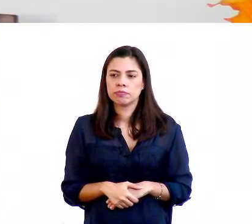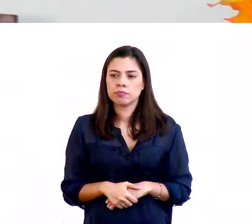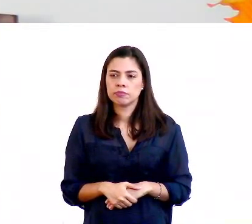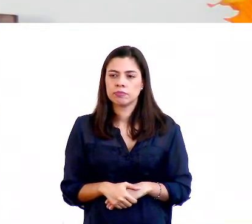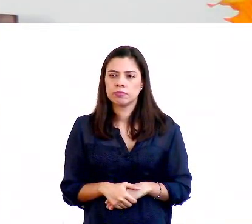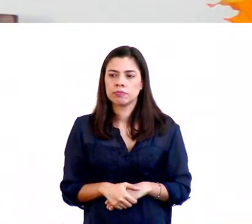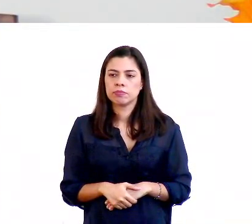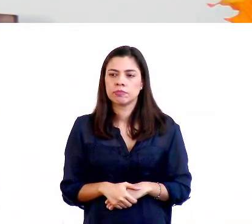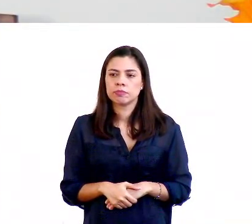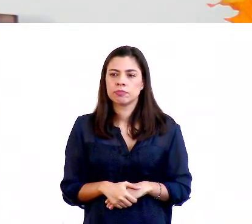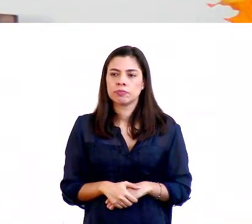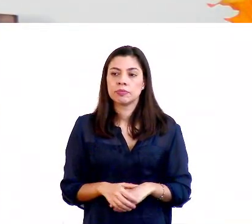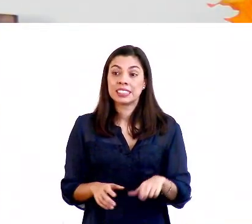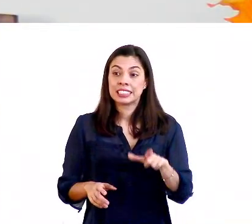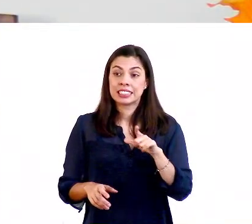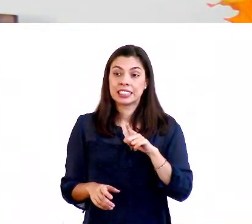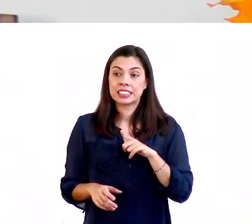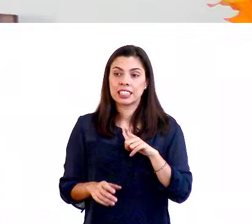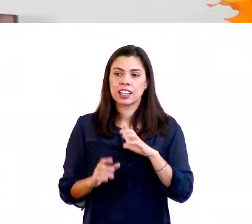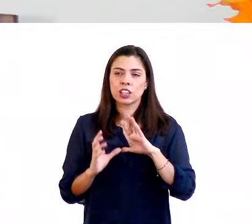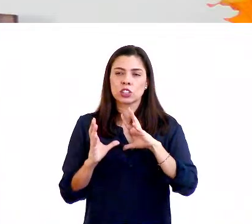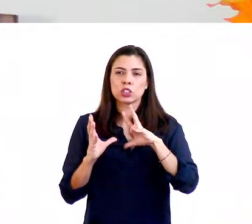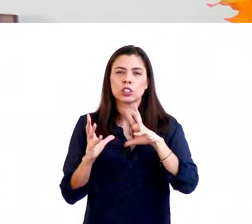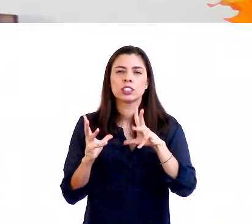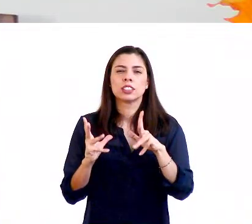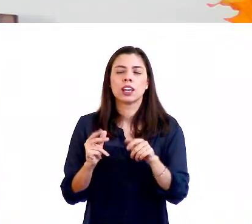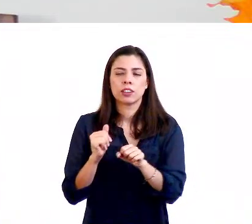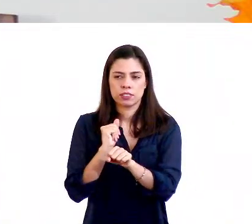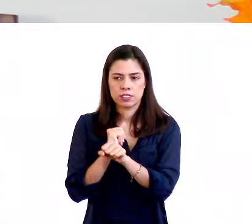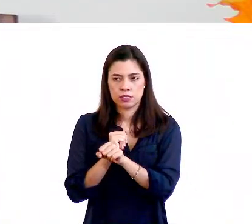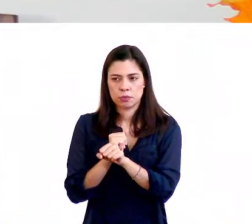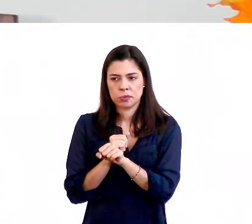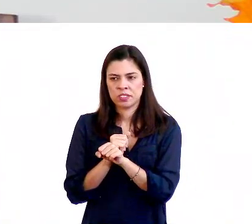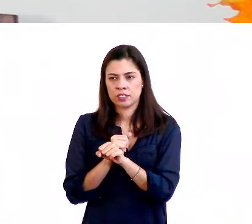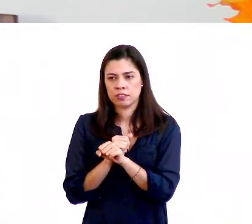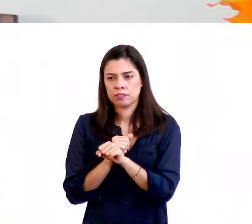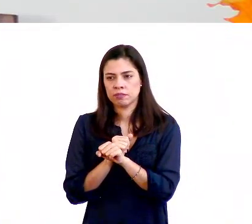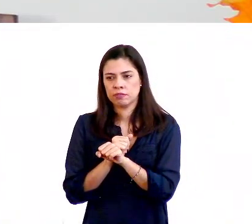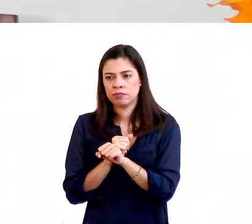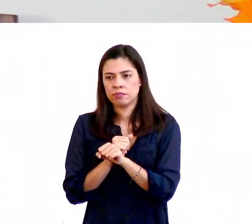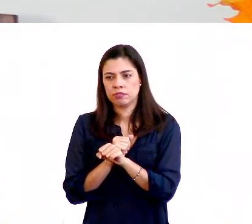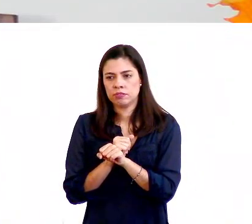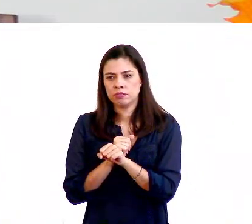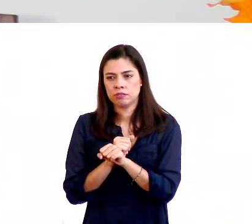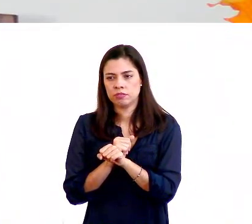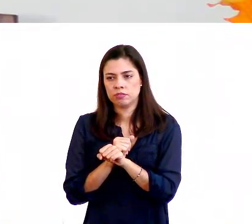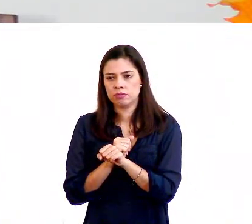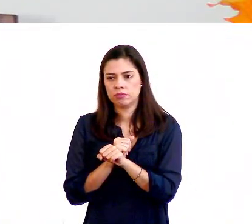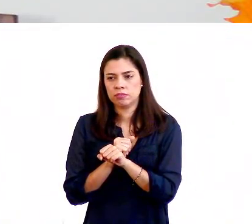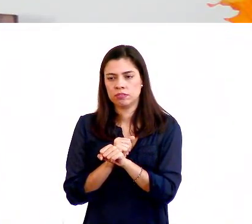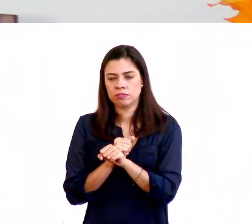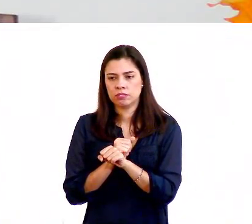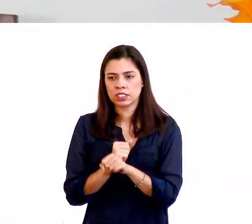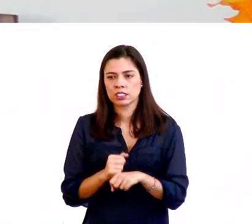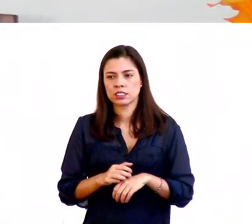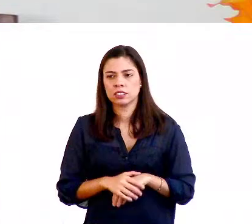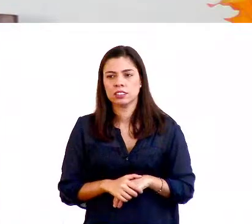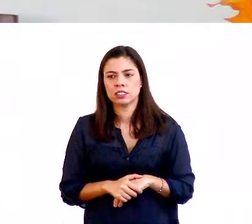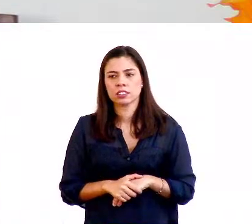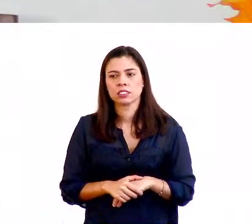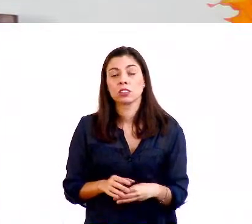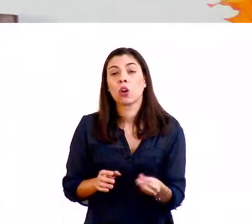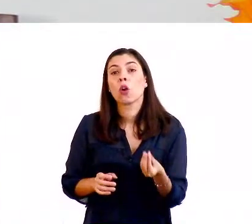para a plena certeza da esperança. Como é que eu chego lá? Como é que eu chego na